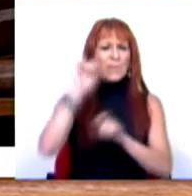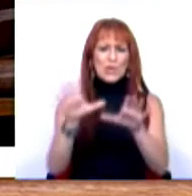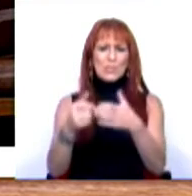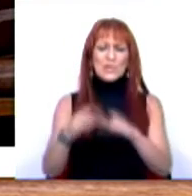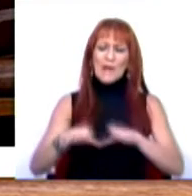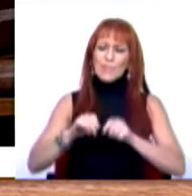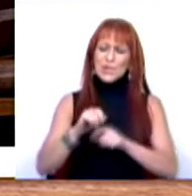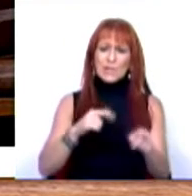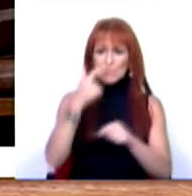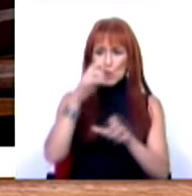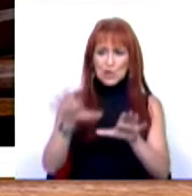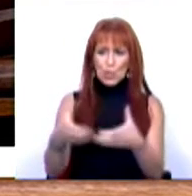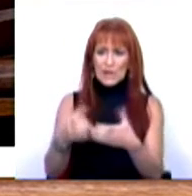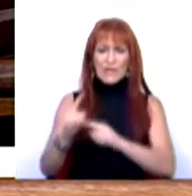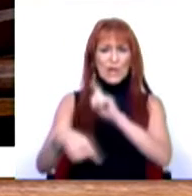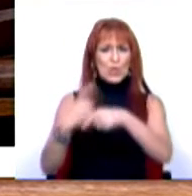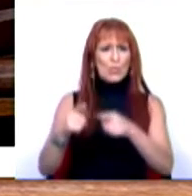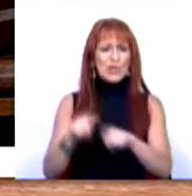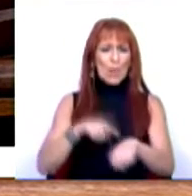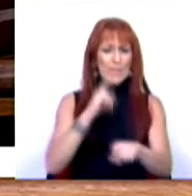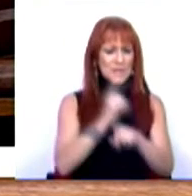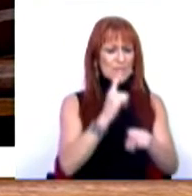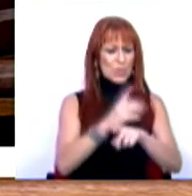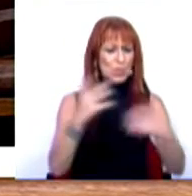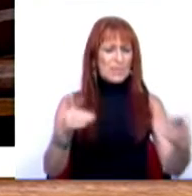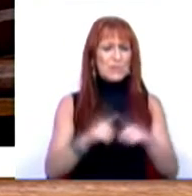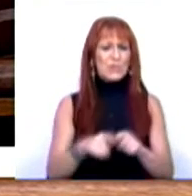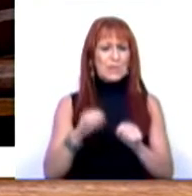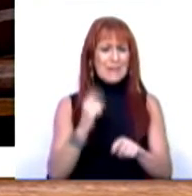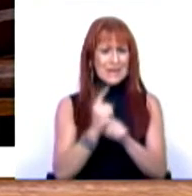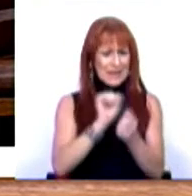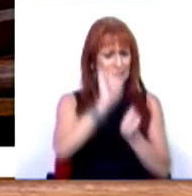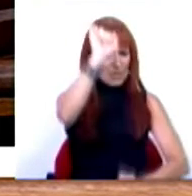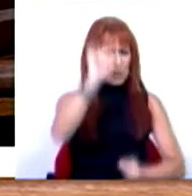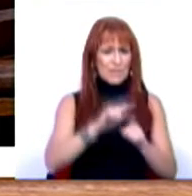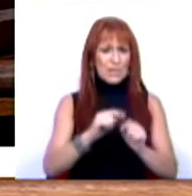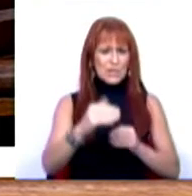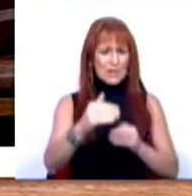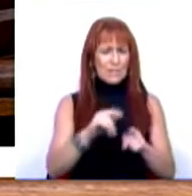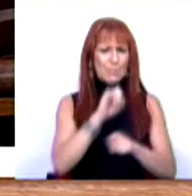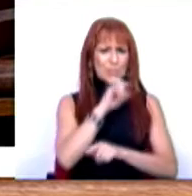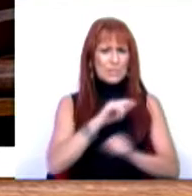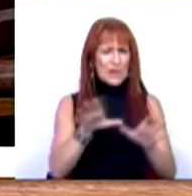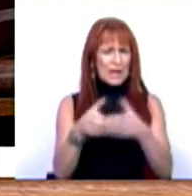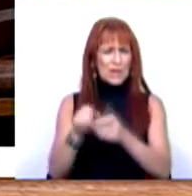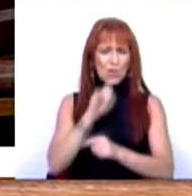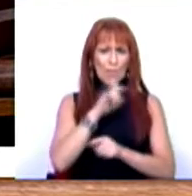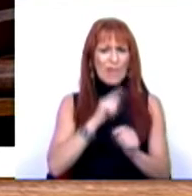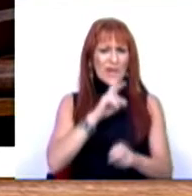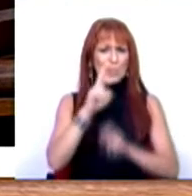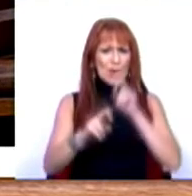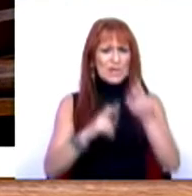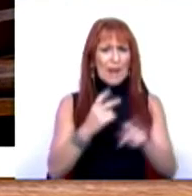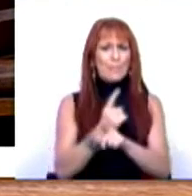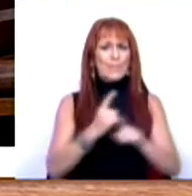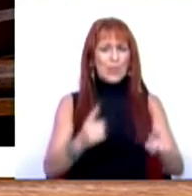de adoção por pessoas coletivas e depois, em simultâneo, no mesmo diploma, encurtar as possibilidades de entidades que podem dar essa resposta.